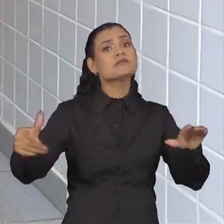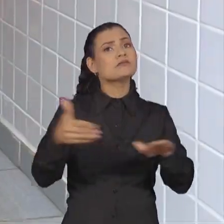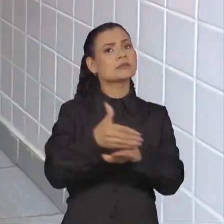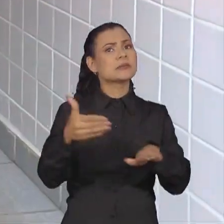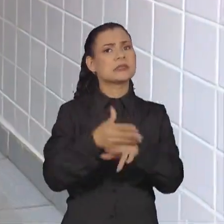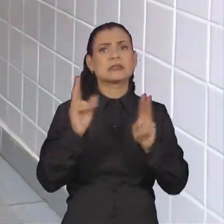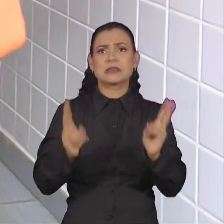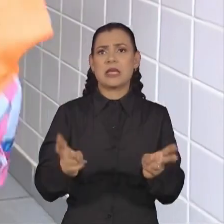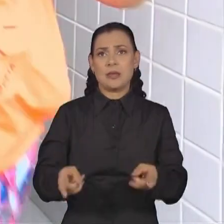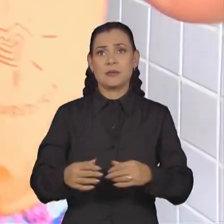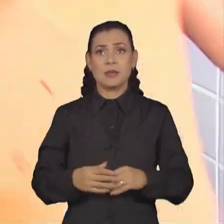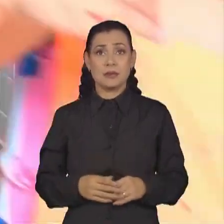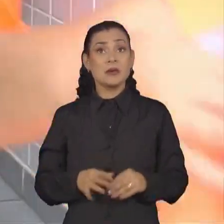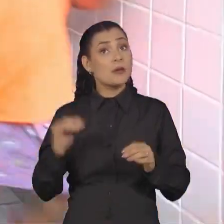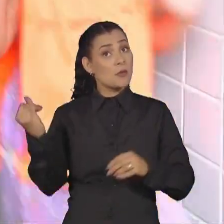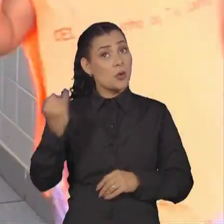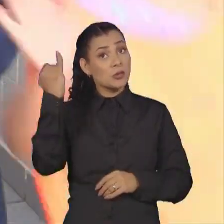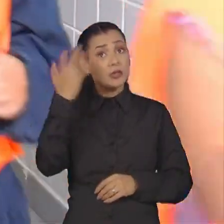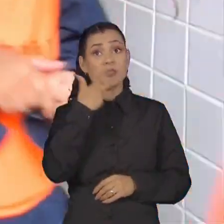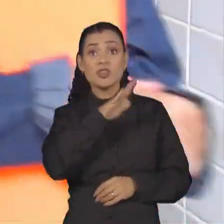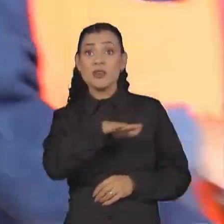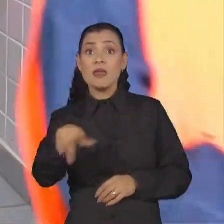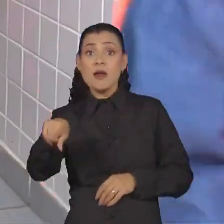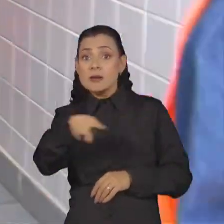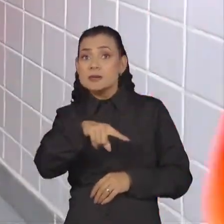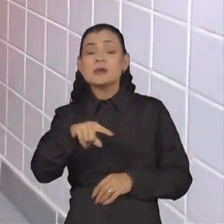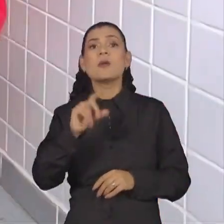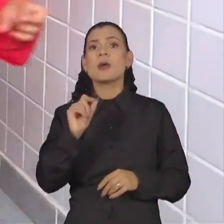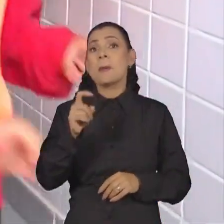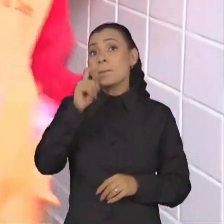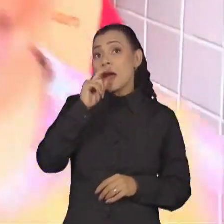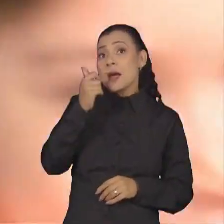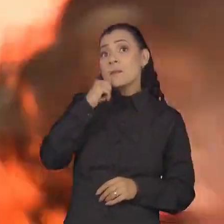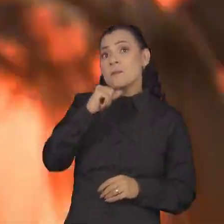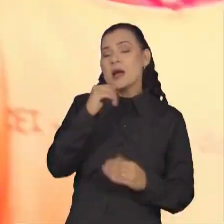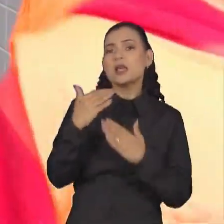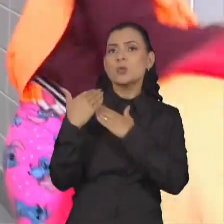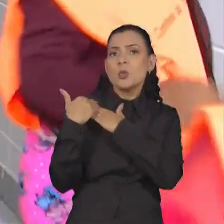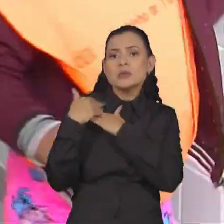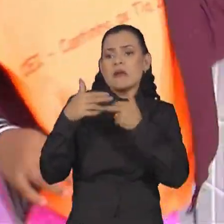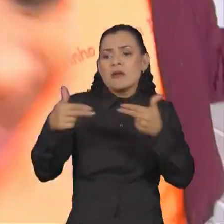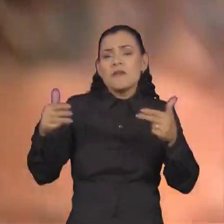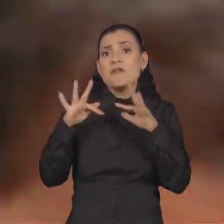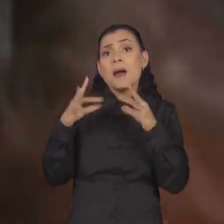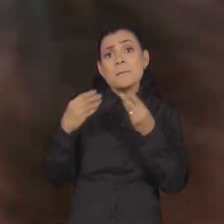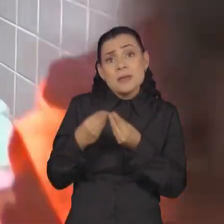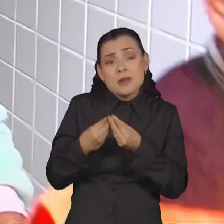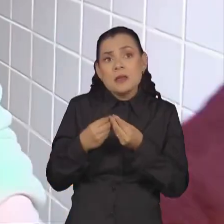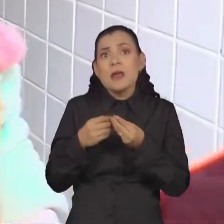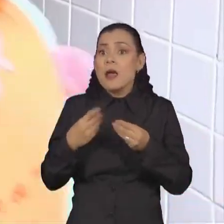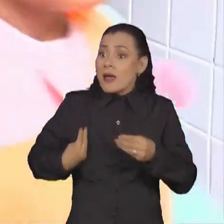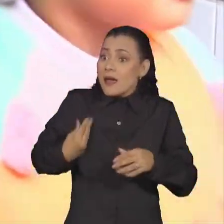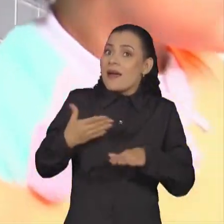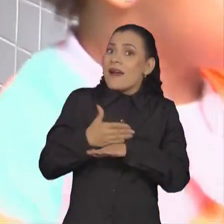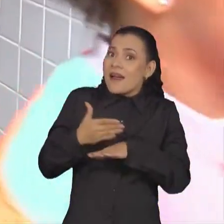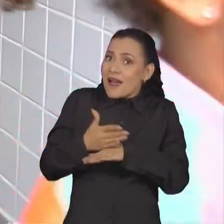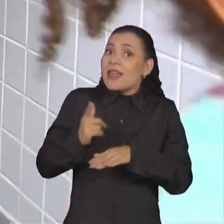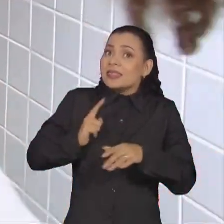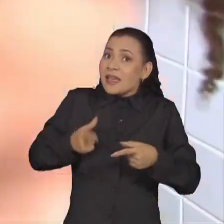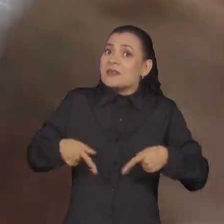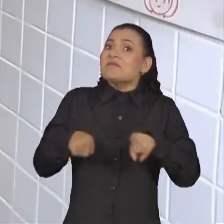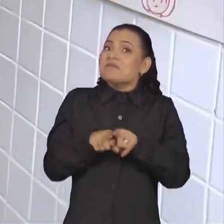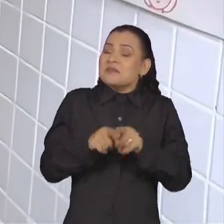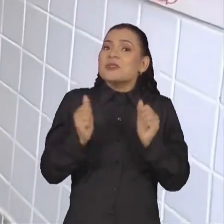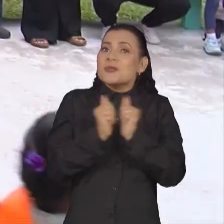É importante que as crianças vejam suas famílias aqui e sintam que existe a parceria